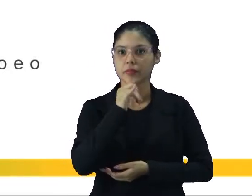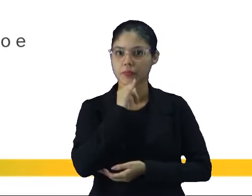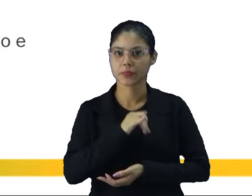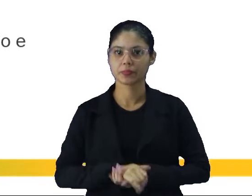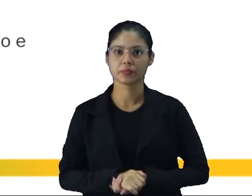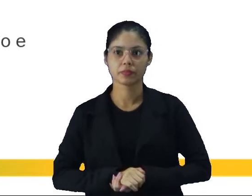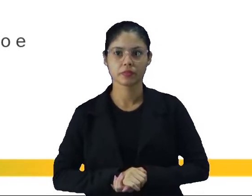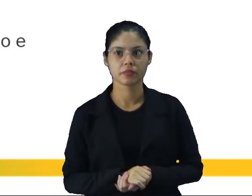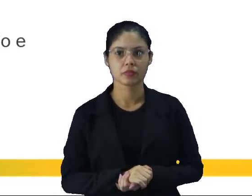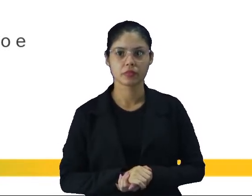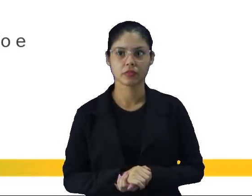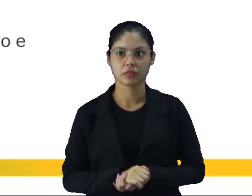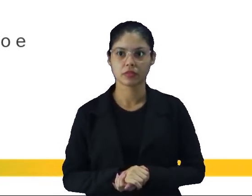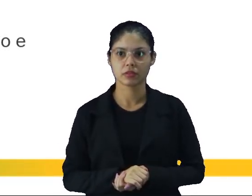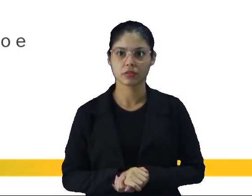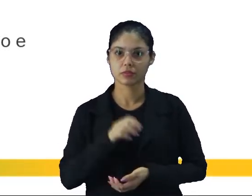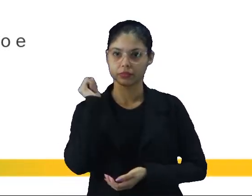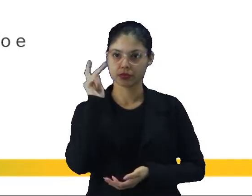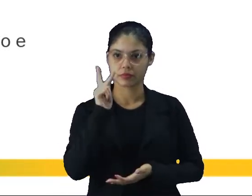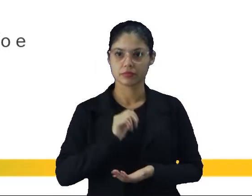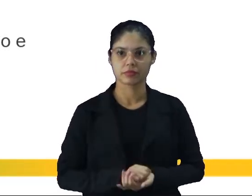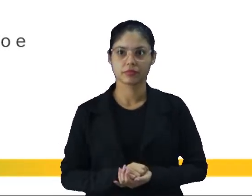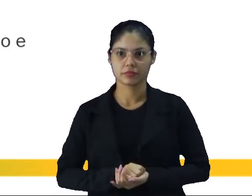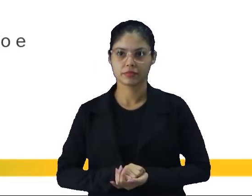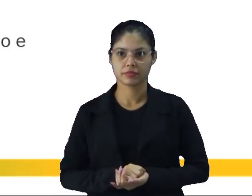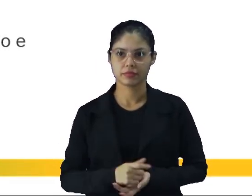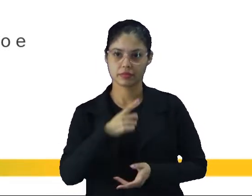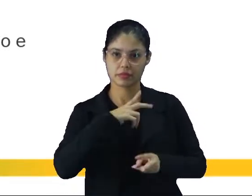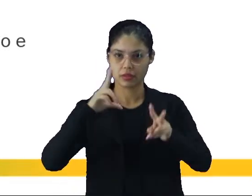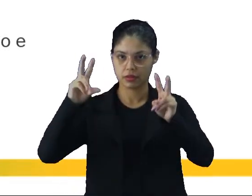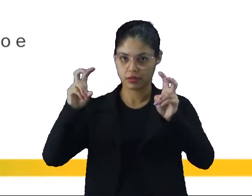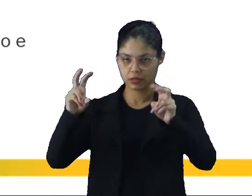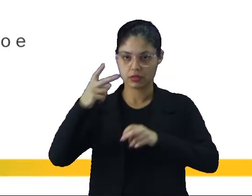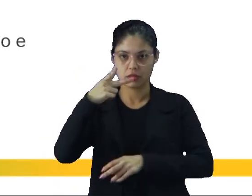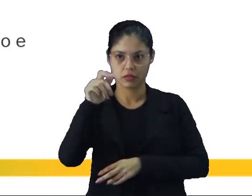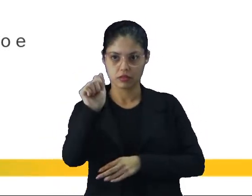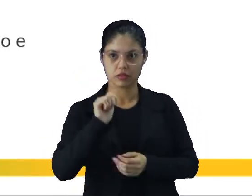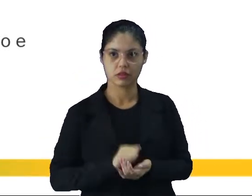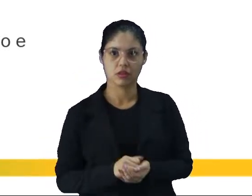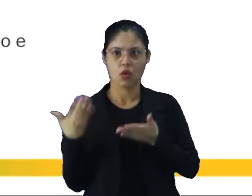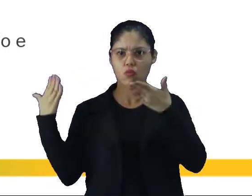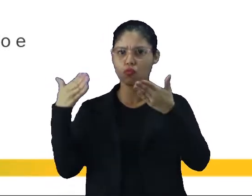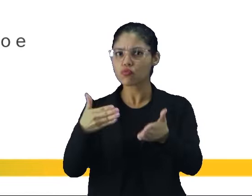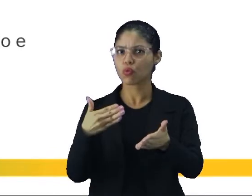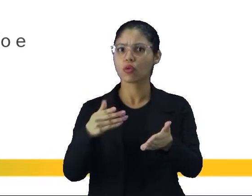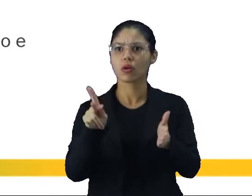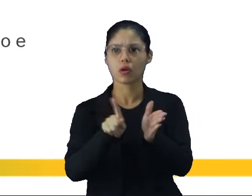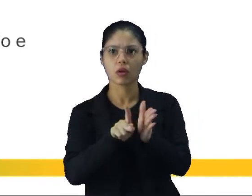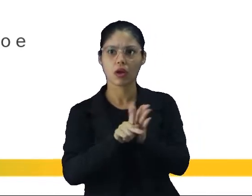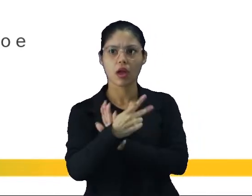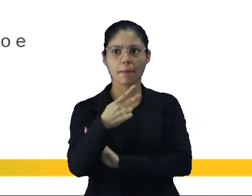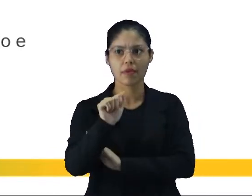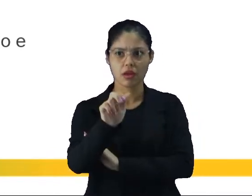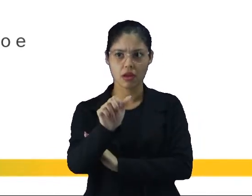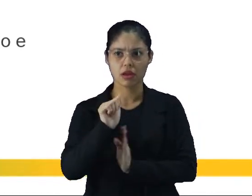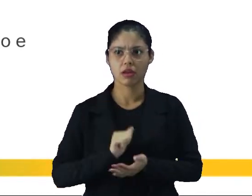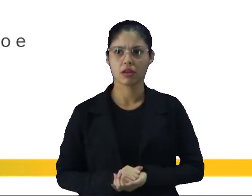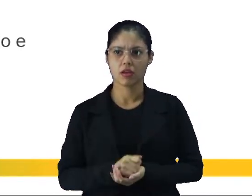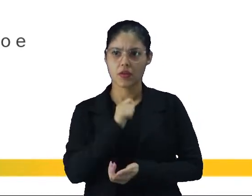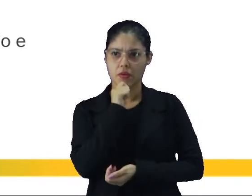exemplos, tá? Termo médio de uma PA. Para determinar o termo médio de uma PA,